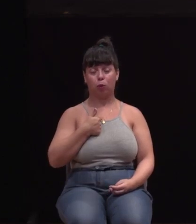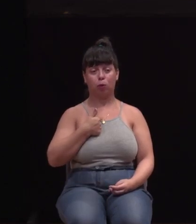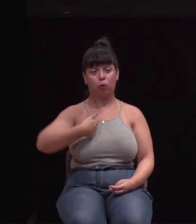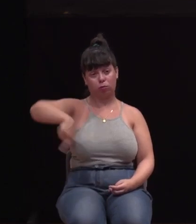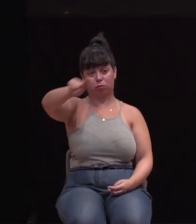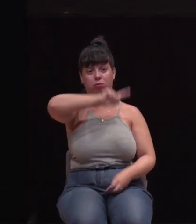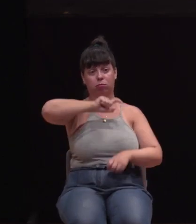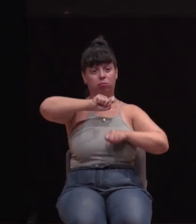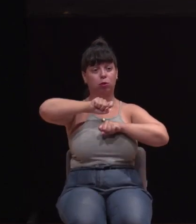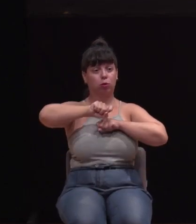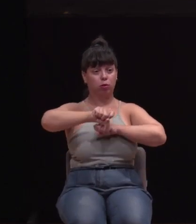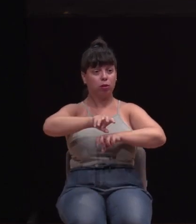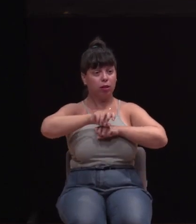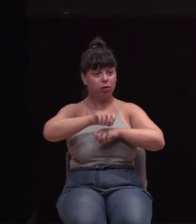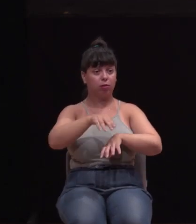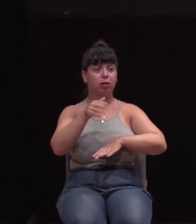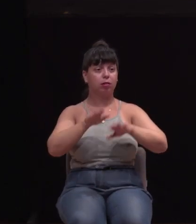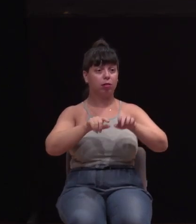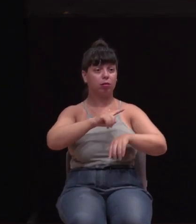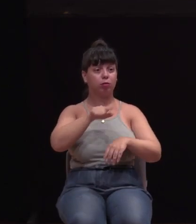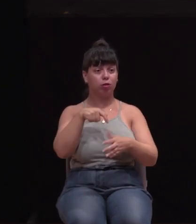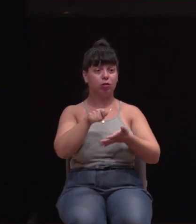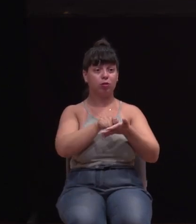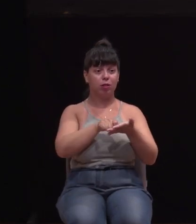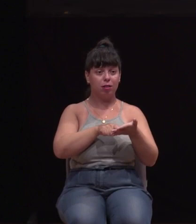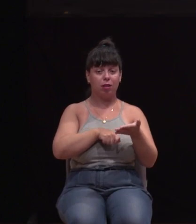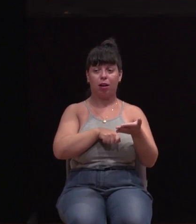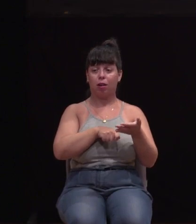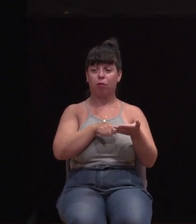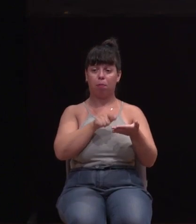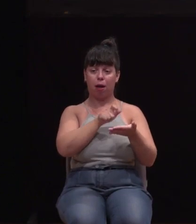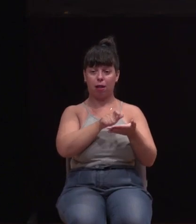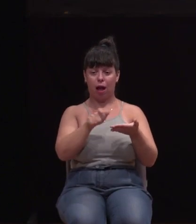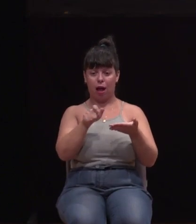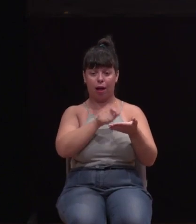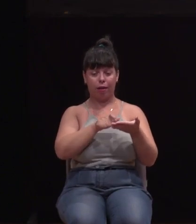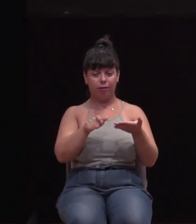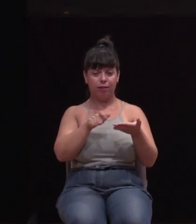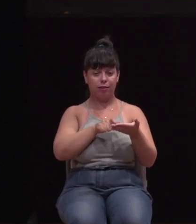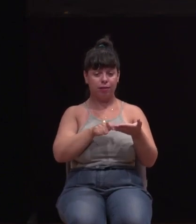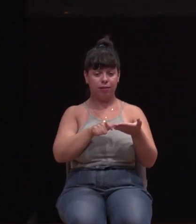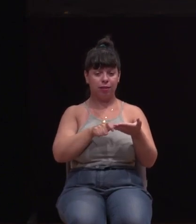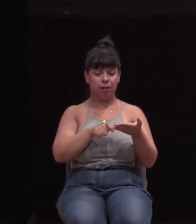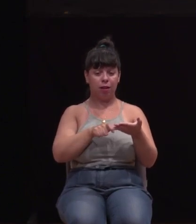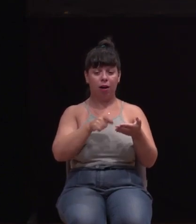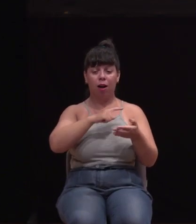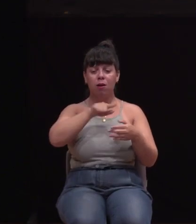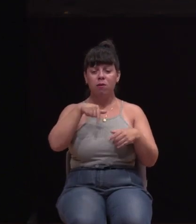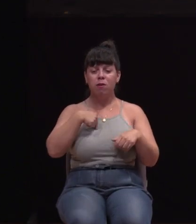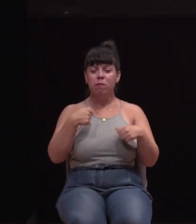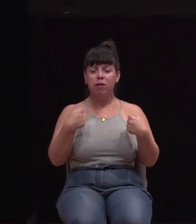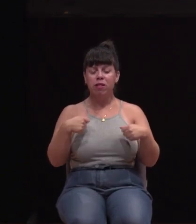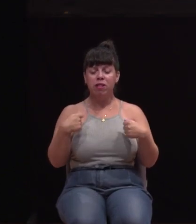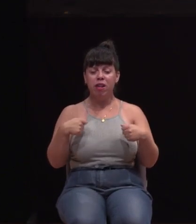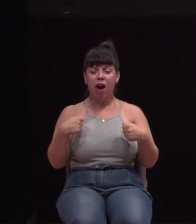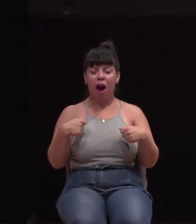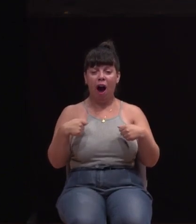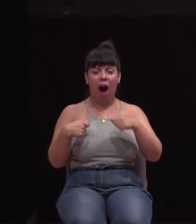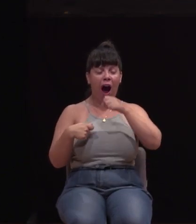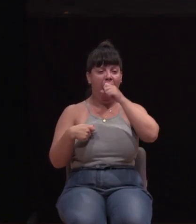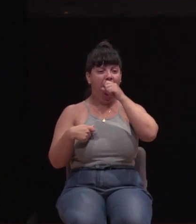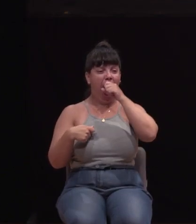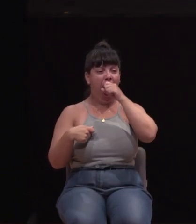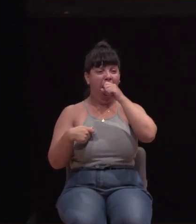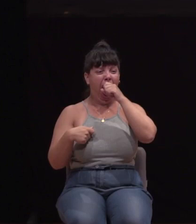educadores, e às vezes muitos educadores escrevem, trabalham com palavras e tudo mais, é preciso que a gente